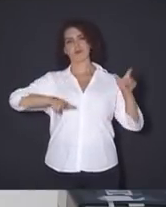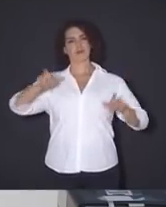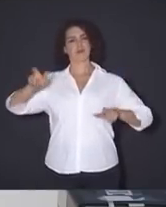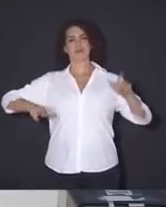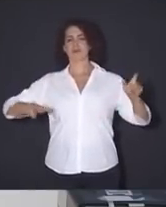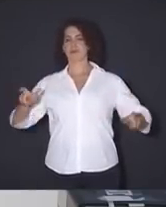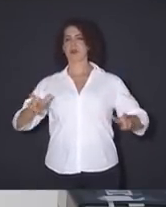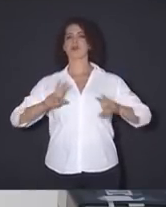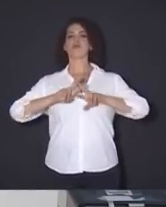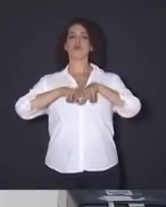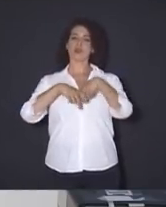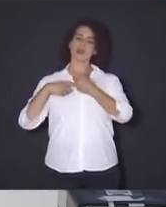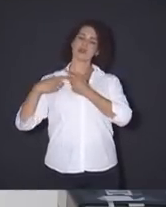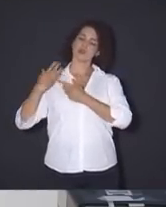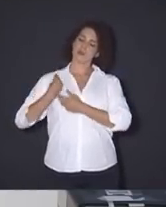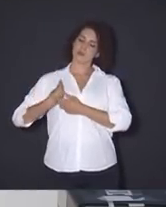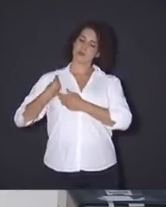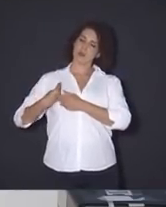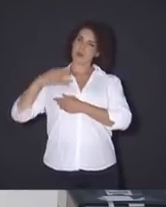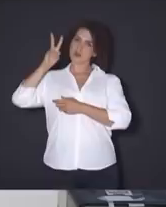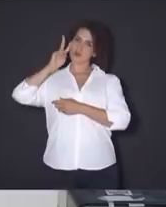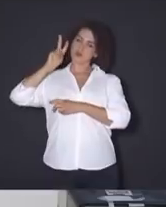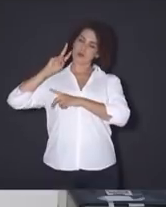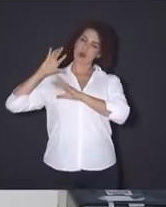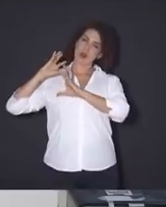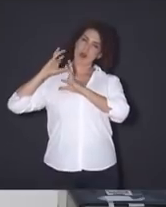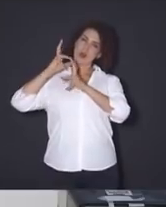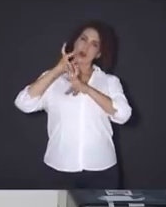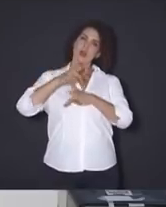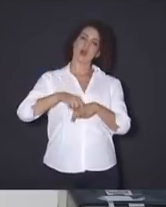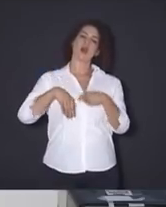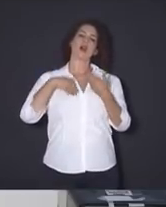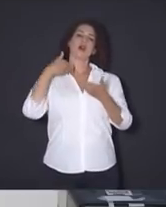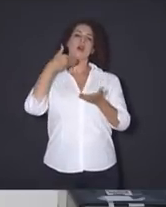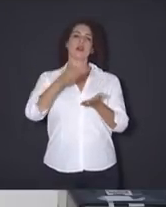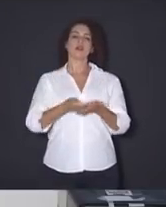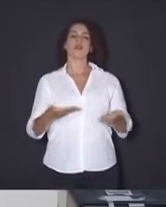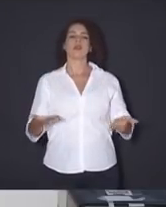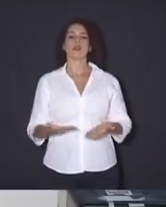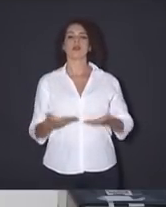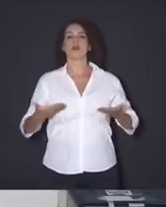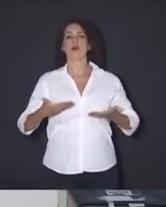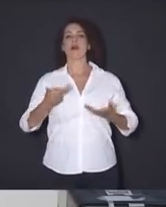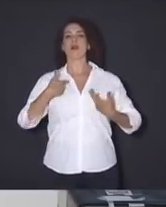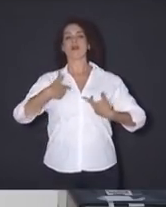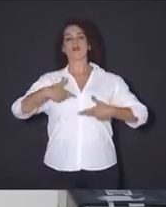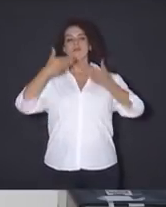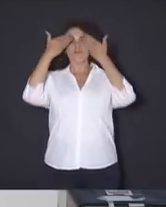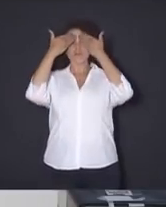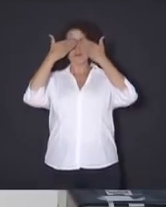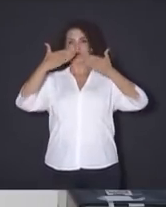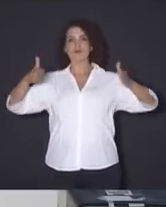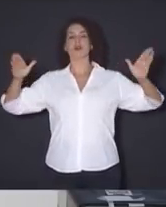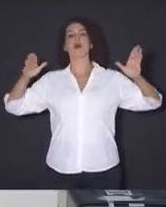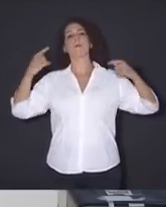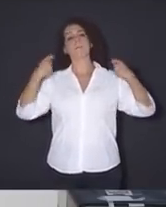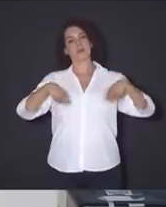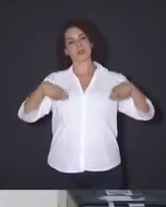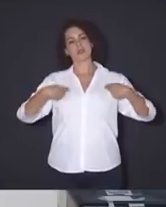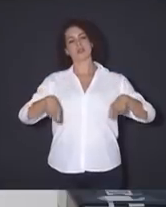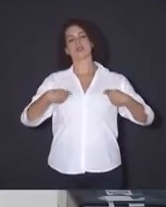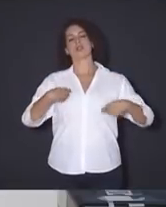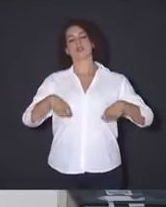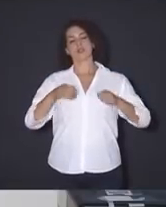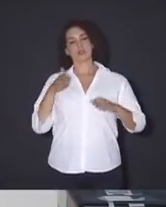essa trajetória de se importar com as pessoas que nos levou uma visão mais ampla de ter que participar da vida parlamentar